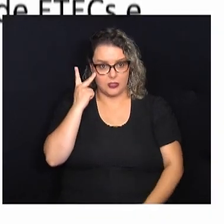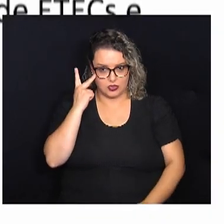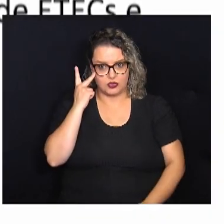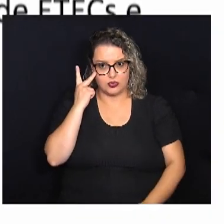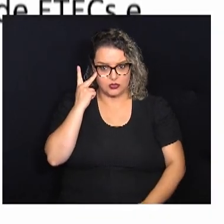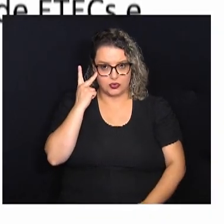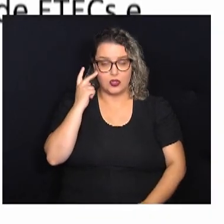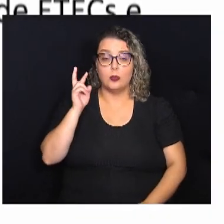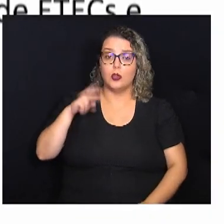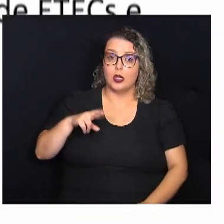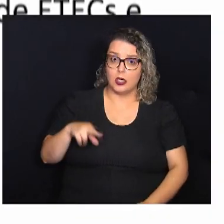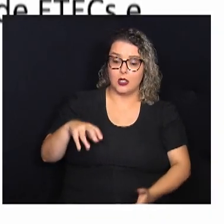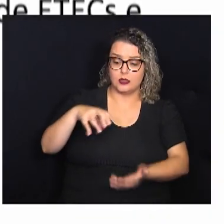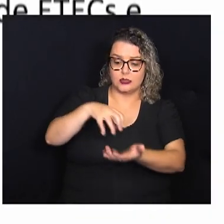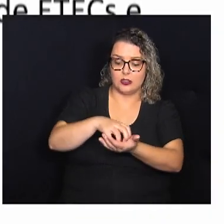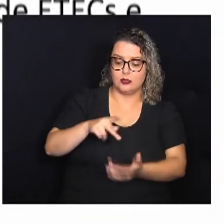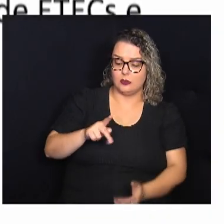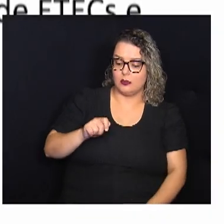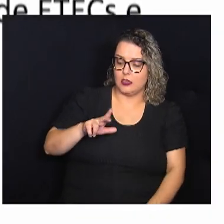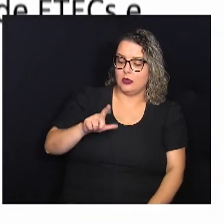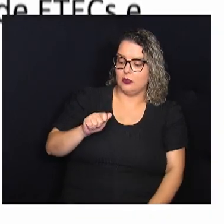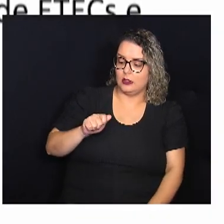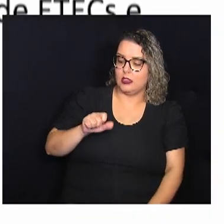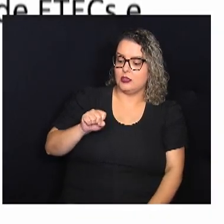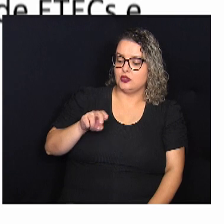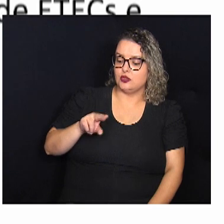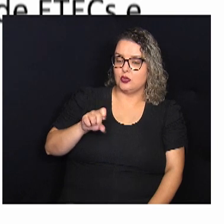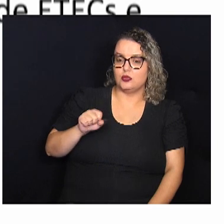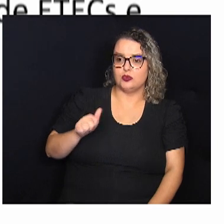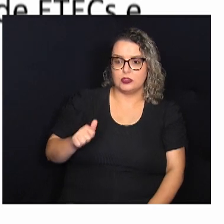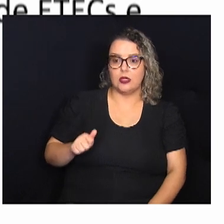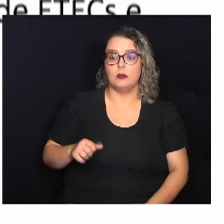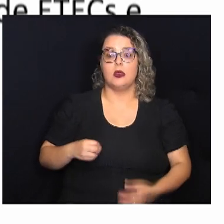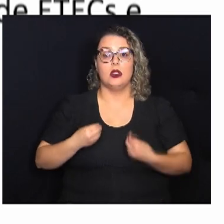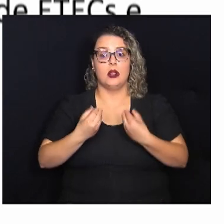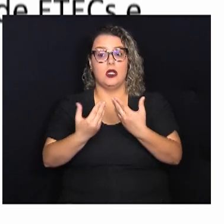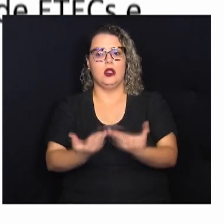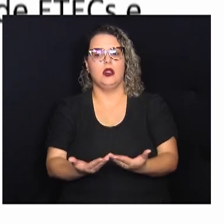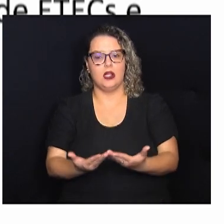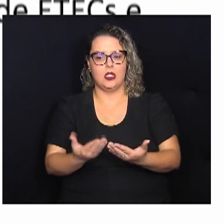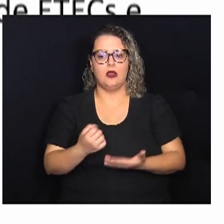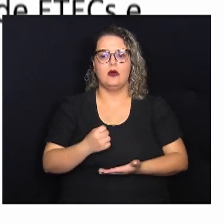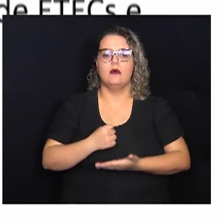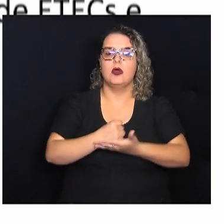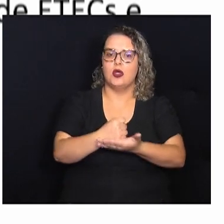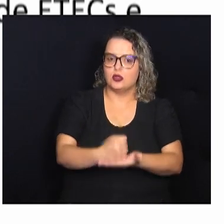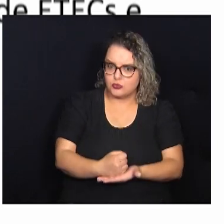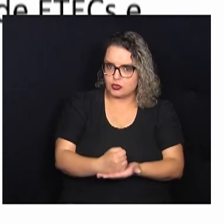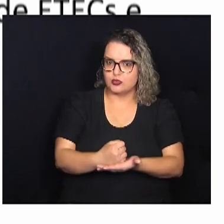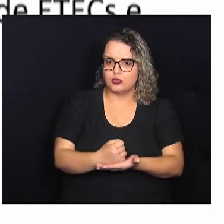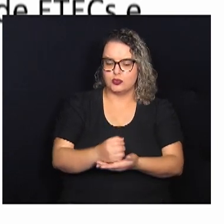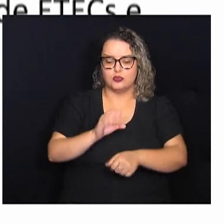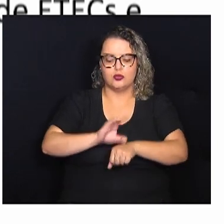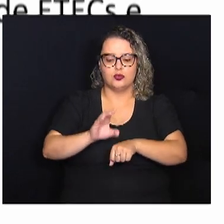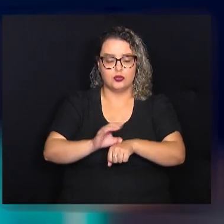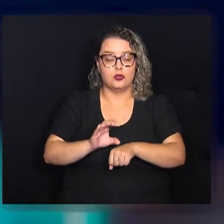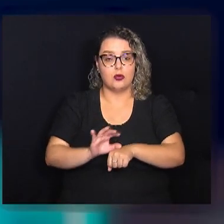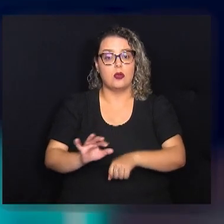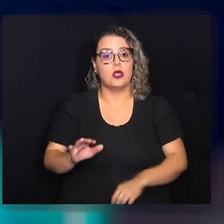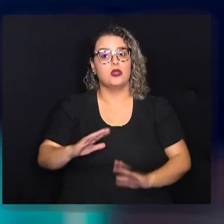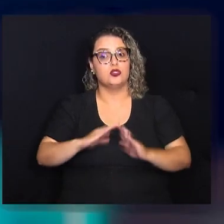pilotos e esses novos talentos que surgirão. É uma homenagem que nós gostaríamos, porque nós entendemos que hoje ser piloto de